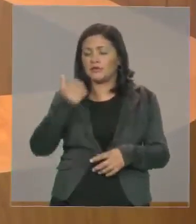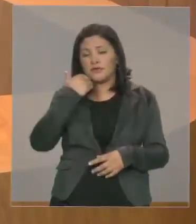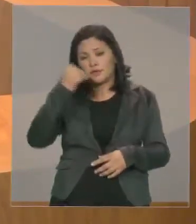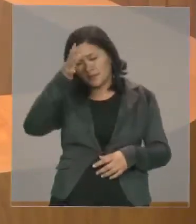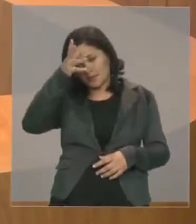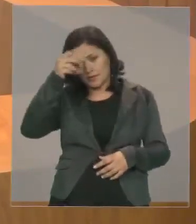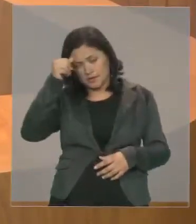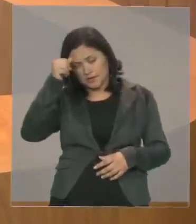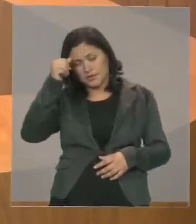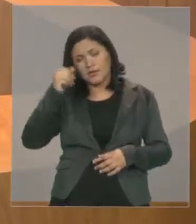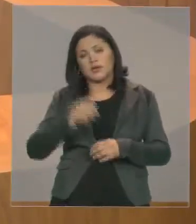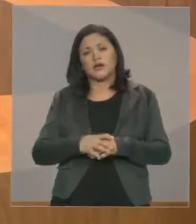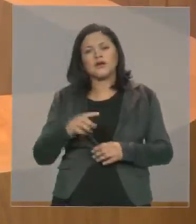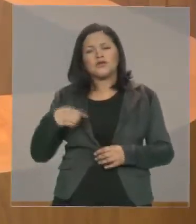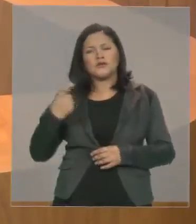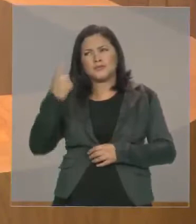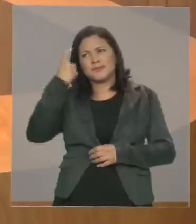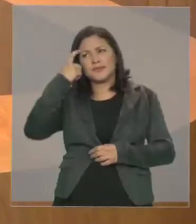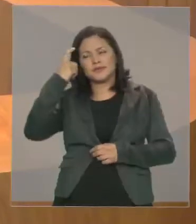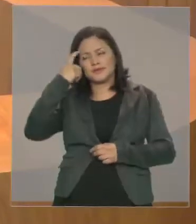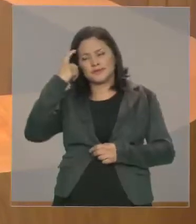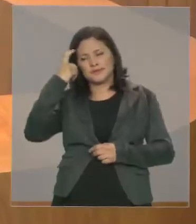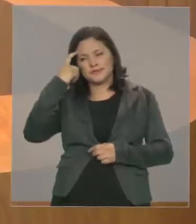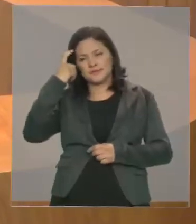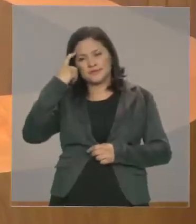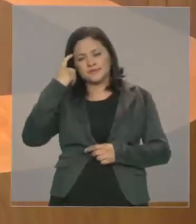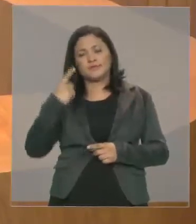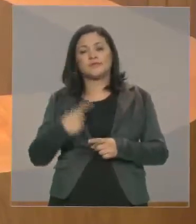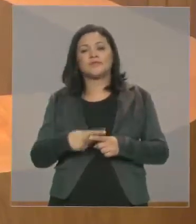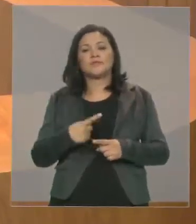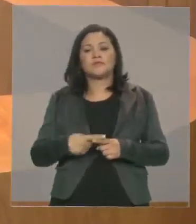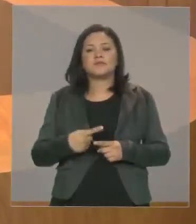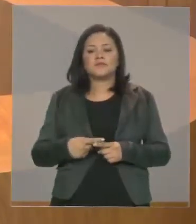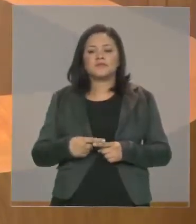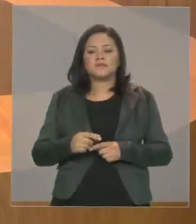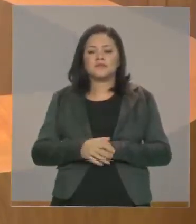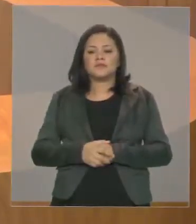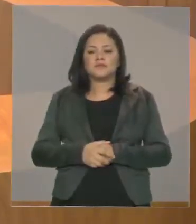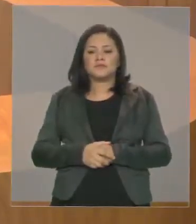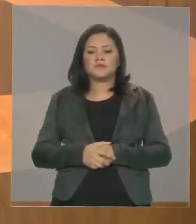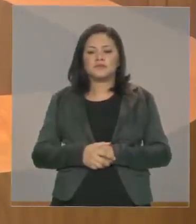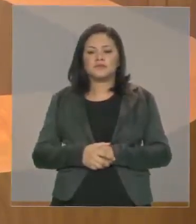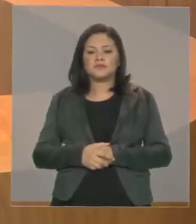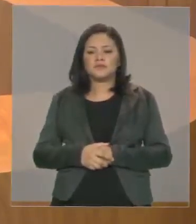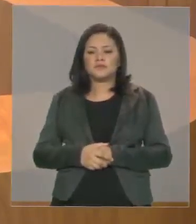fica com a pulga de trás da orelha, porque o confronto